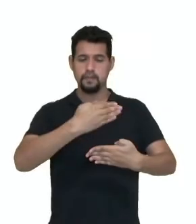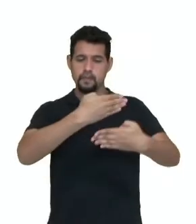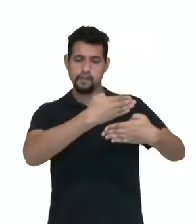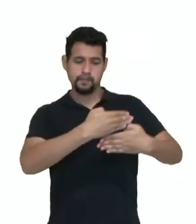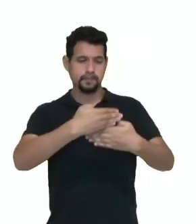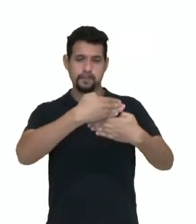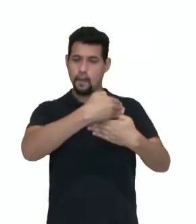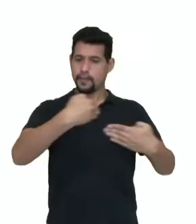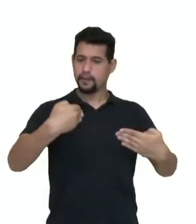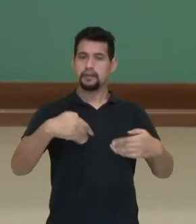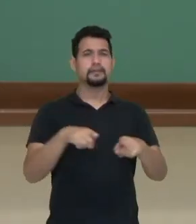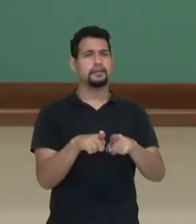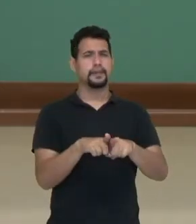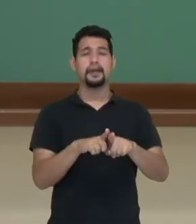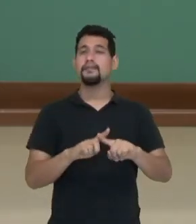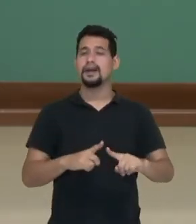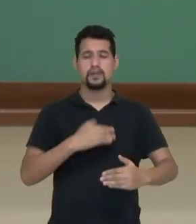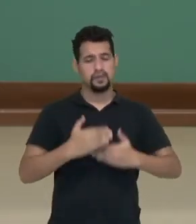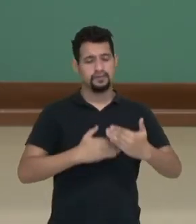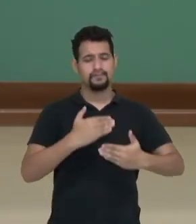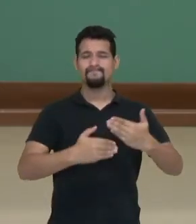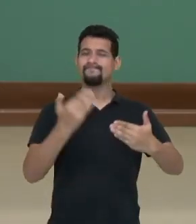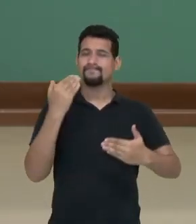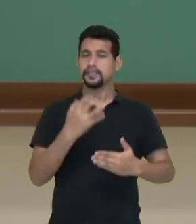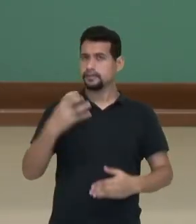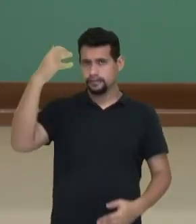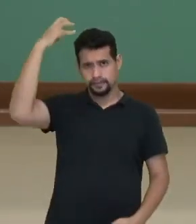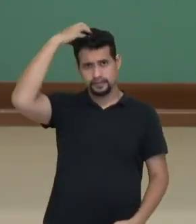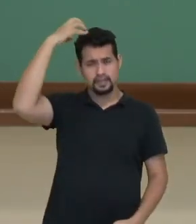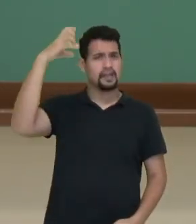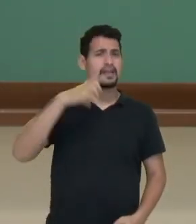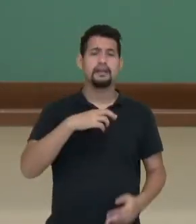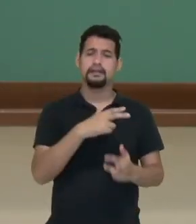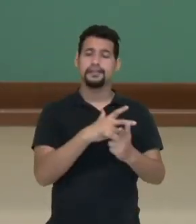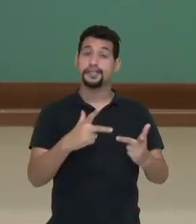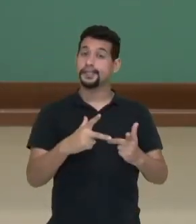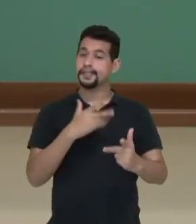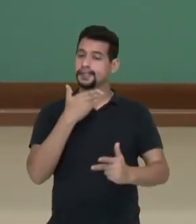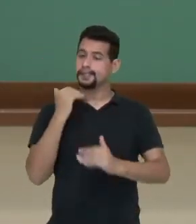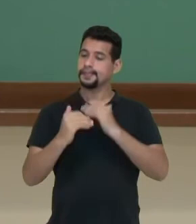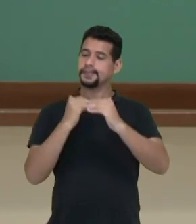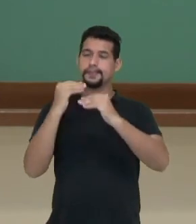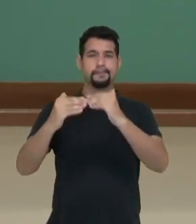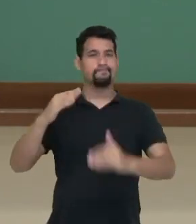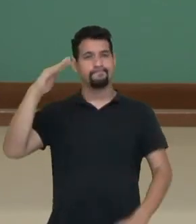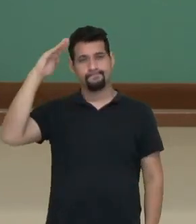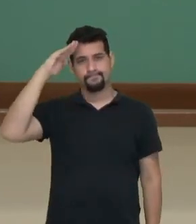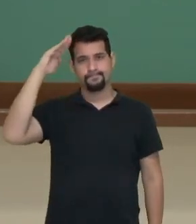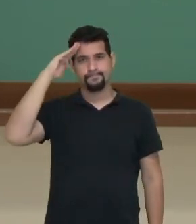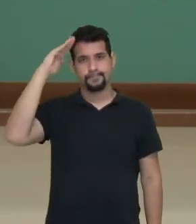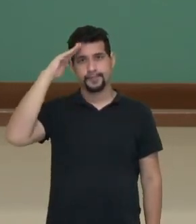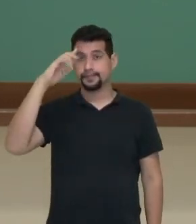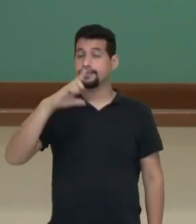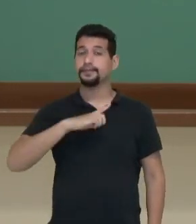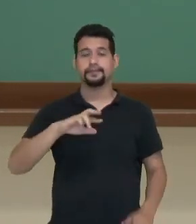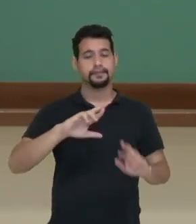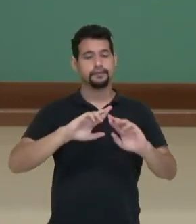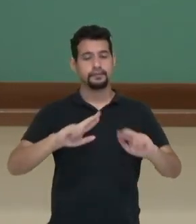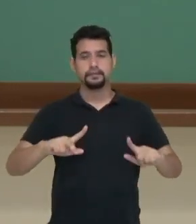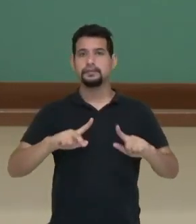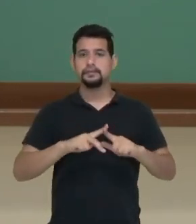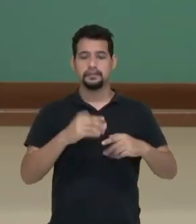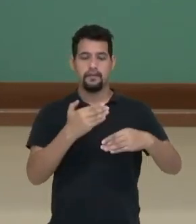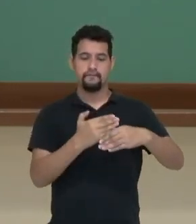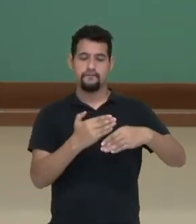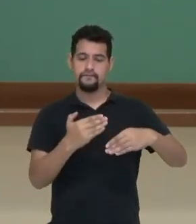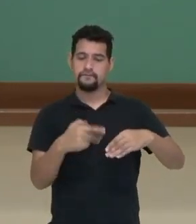República. Então, durante todo o período imperial, houve um grande amadurecimento do Exército, se envolvendo nas questões de fronteira